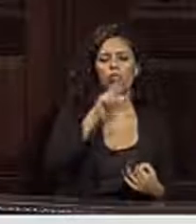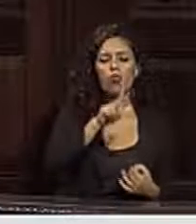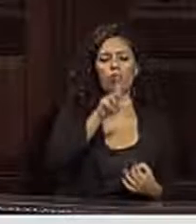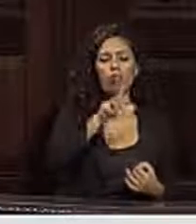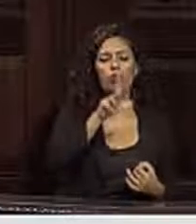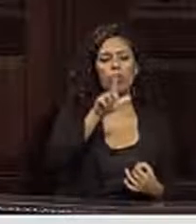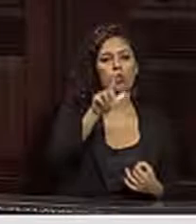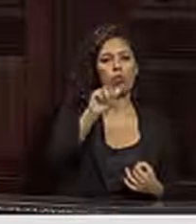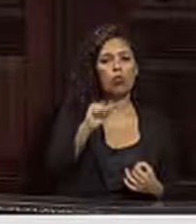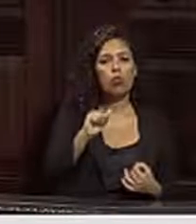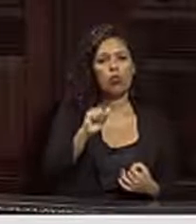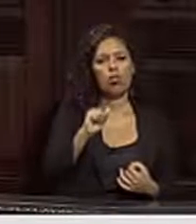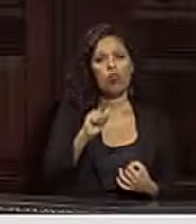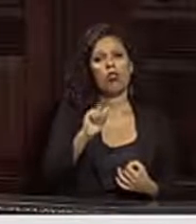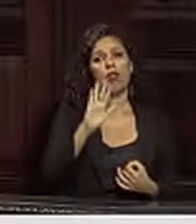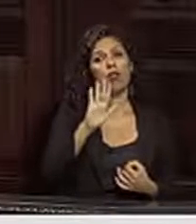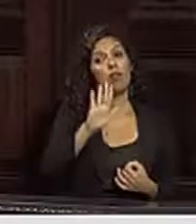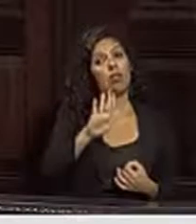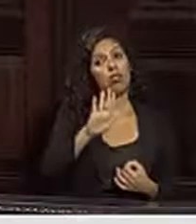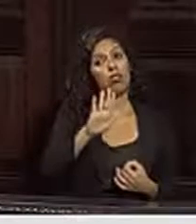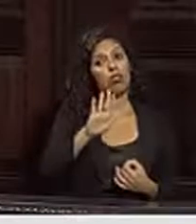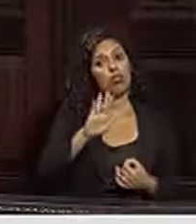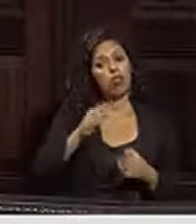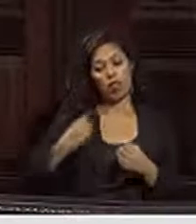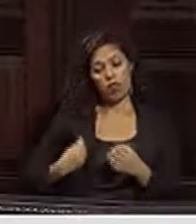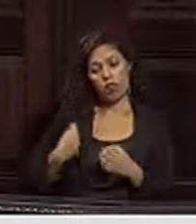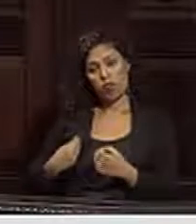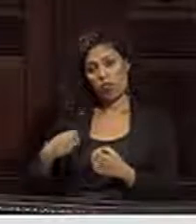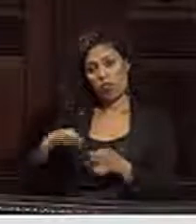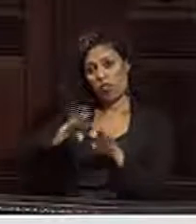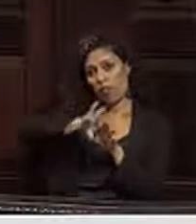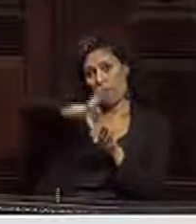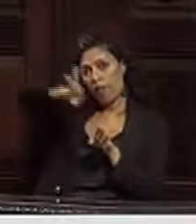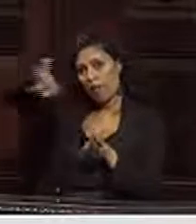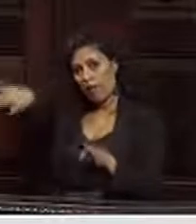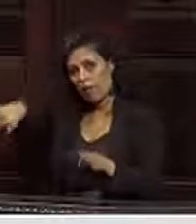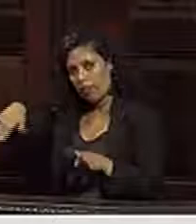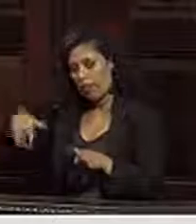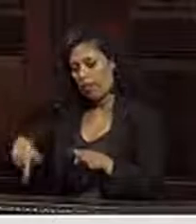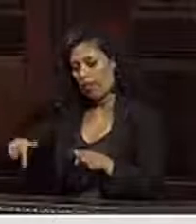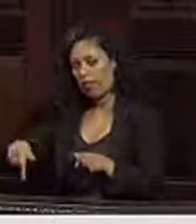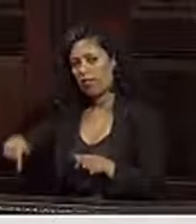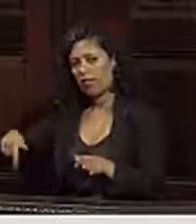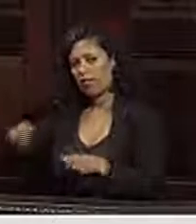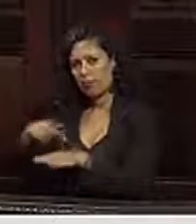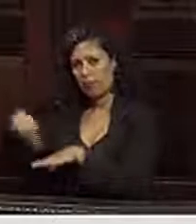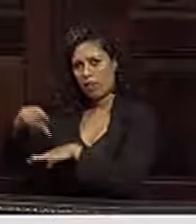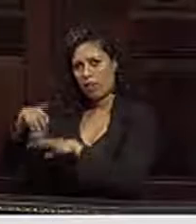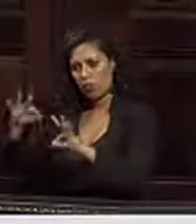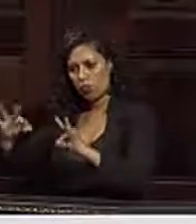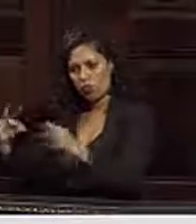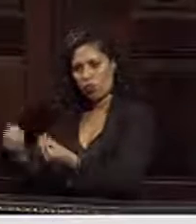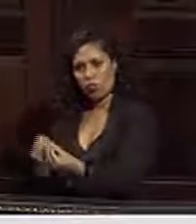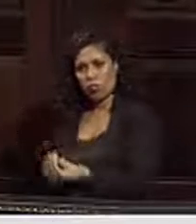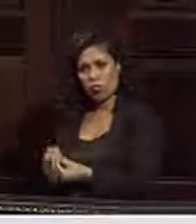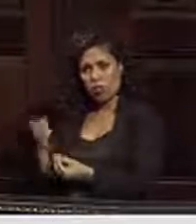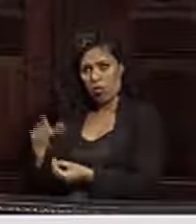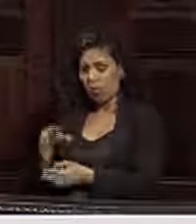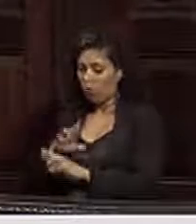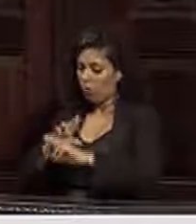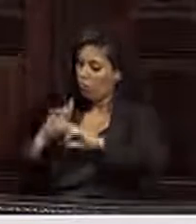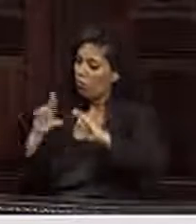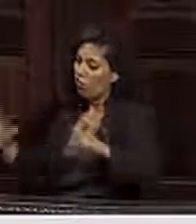que não é a mesma atitude, não é feita no caso, por exemplo,